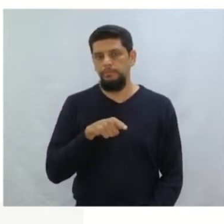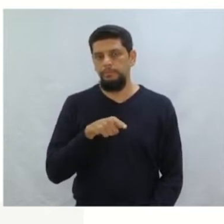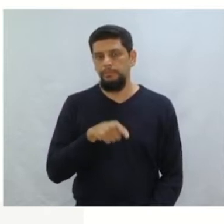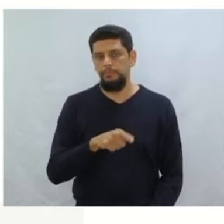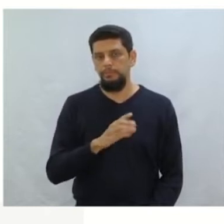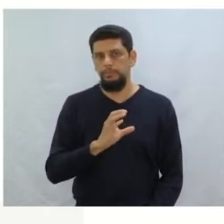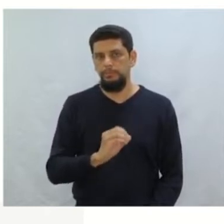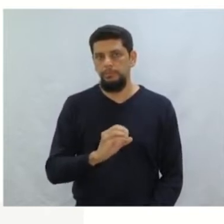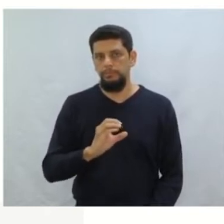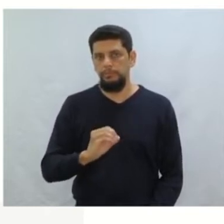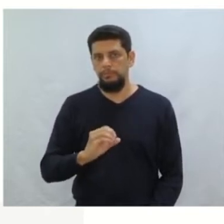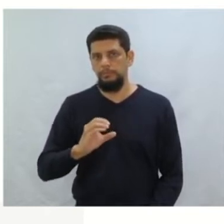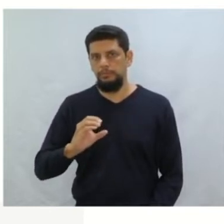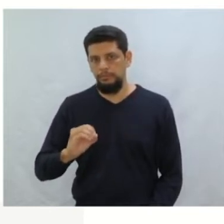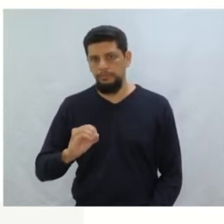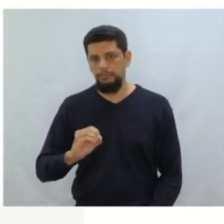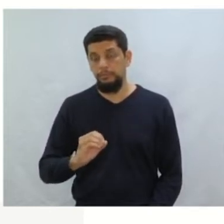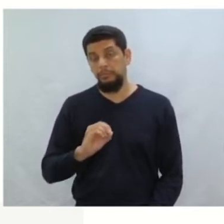gramas ou